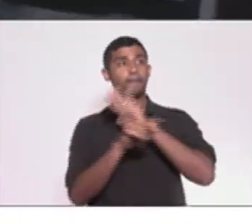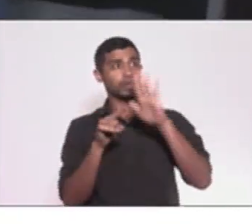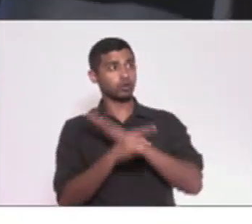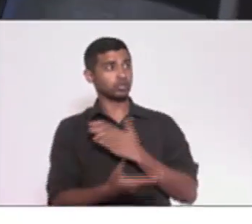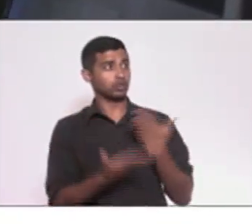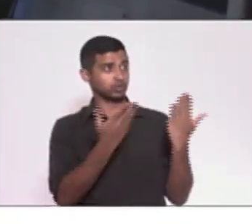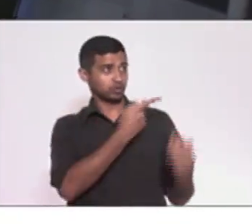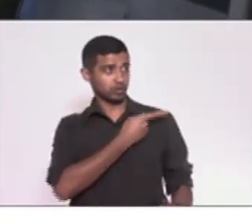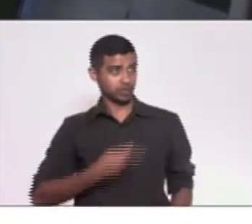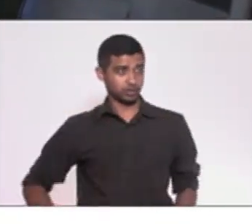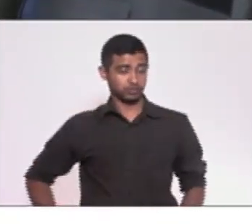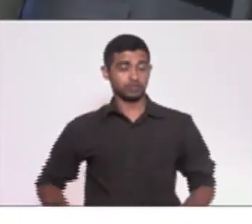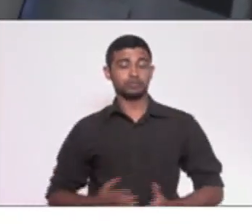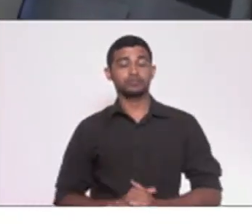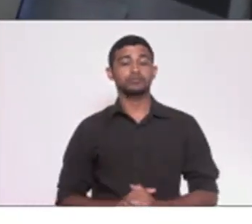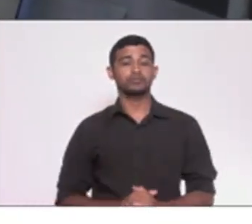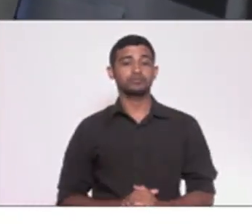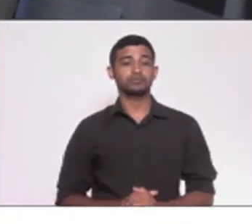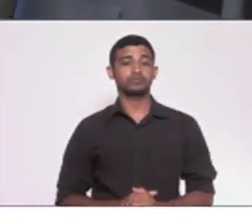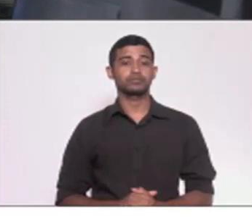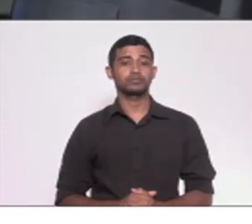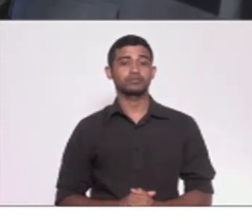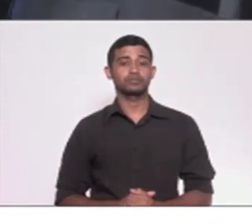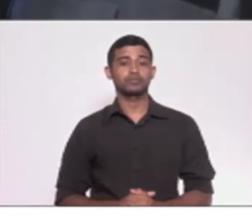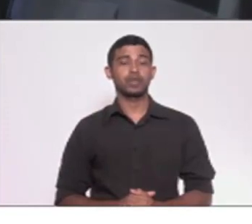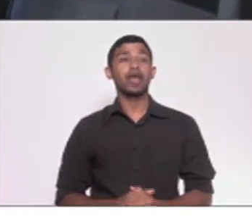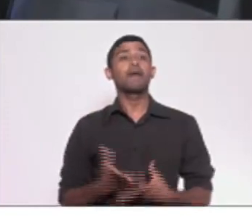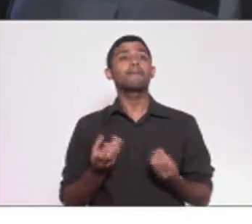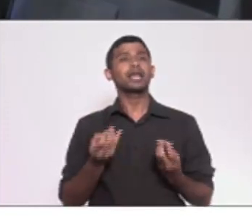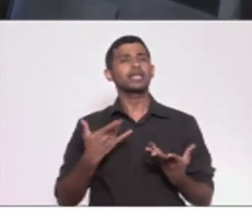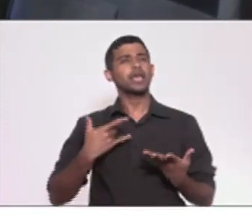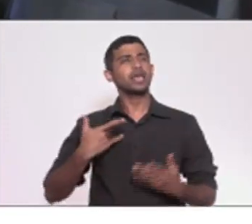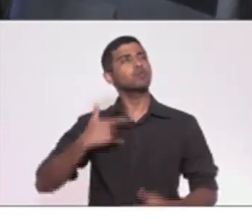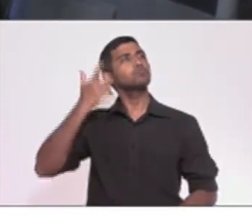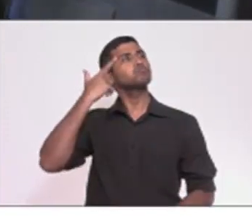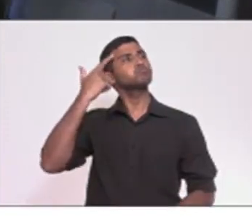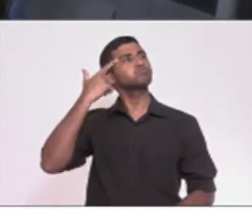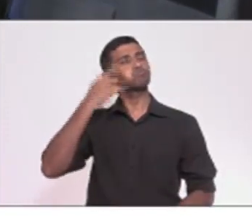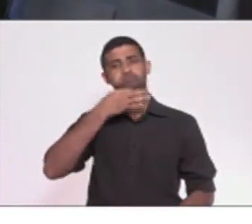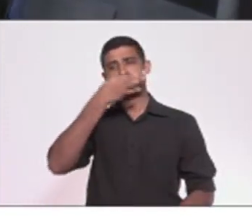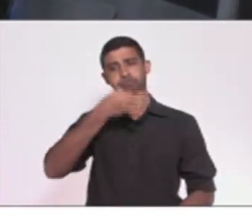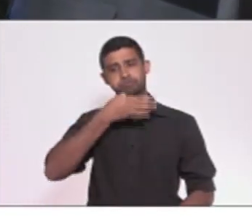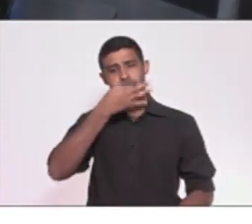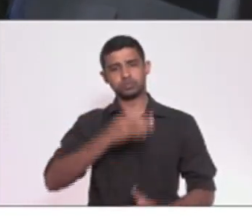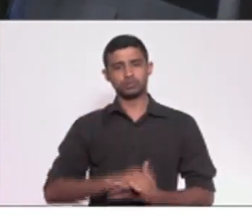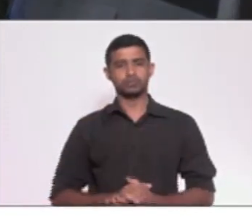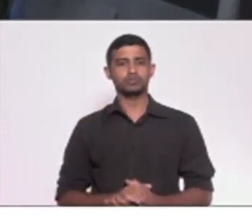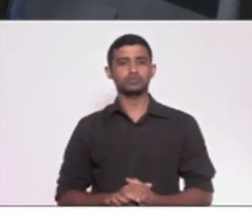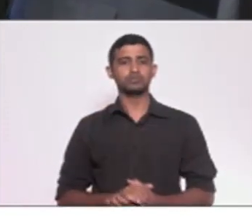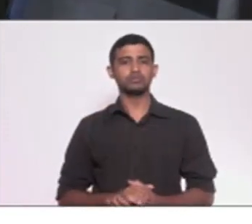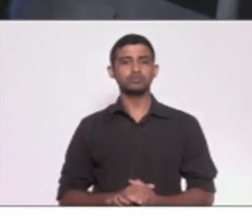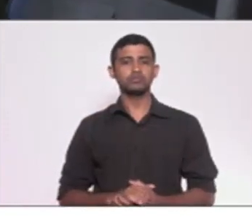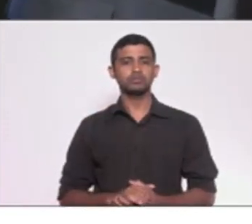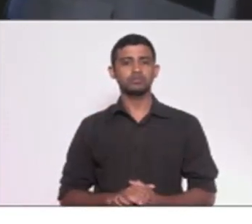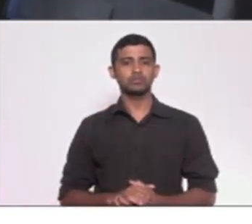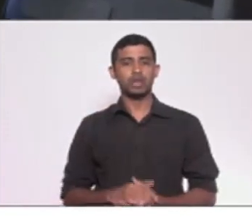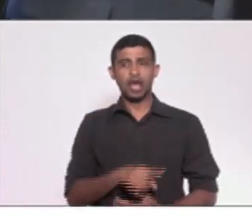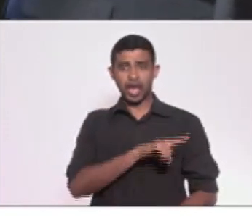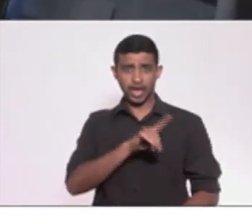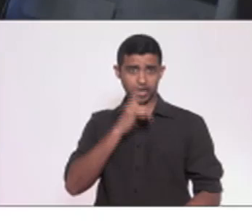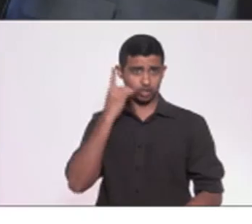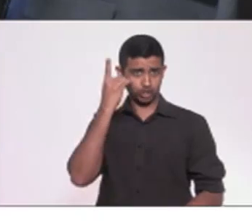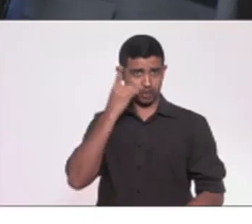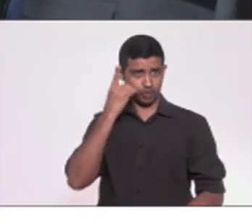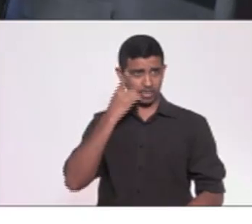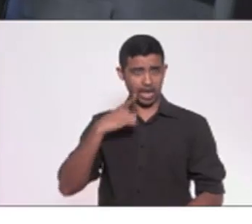senhor para formar a minha opinião. Alguma condenação dos deputados em